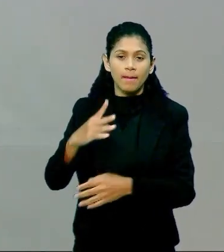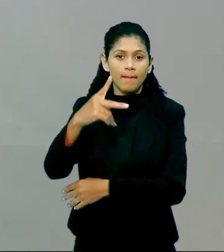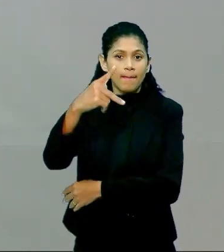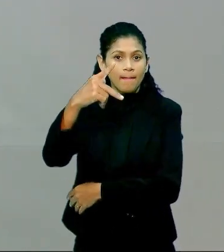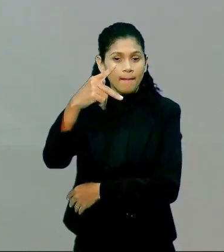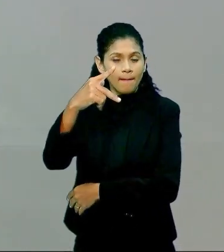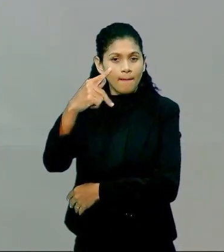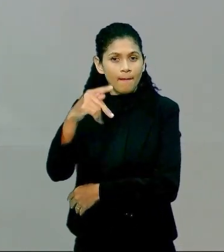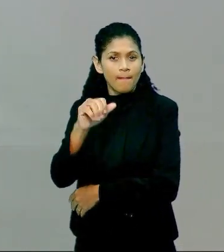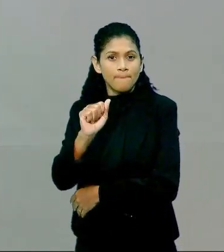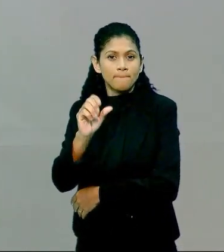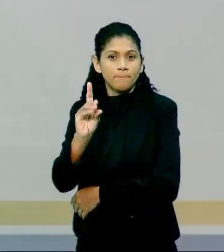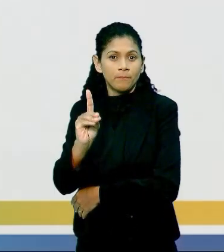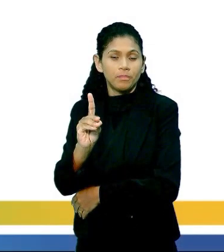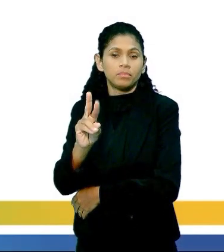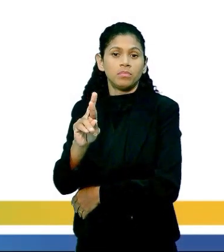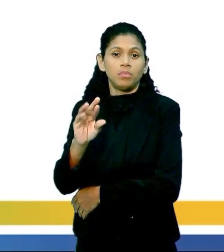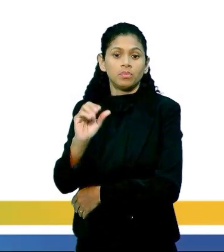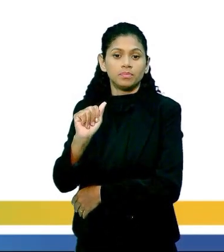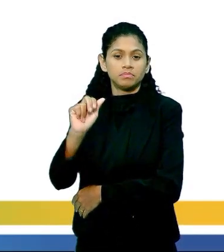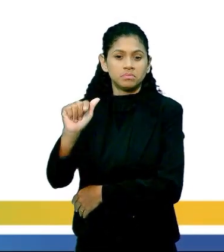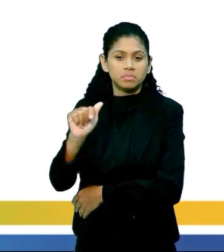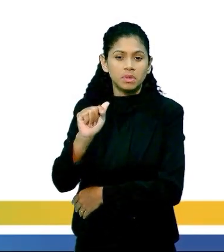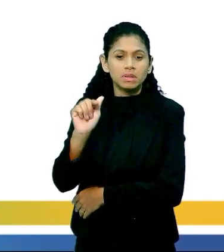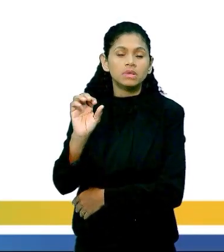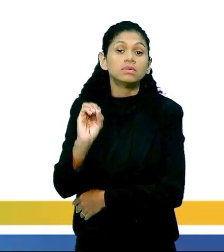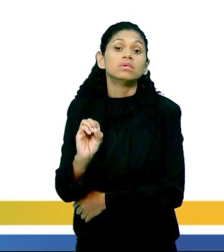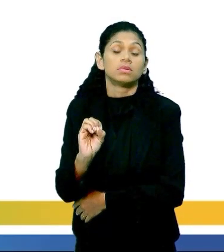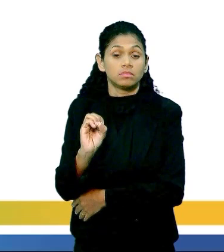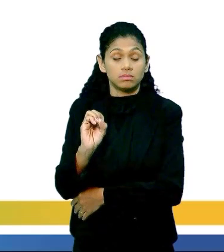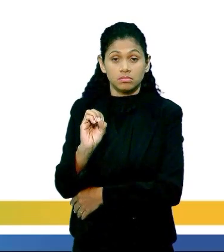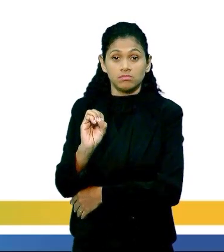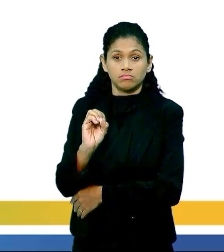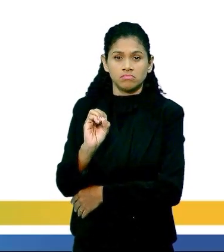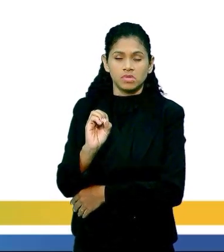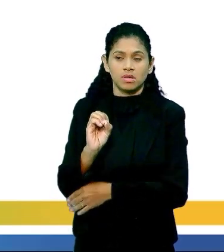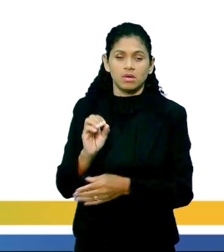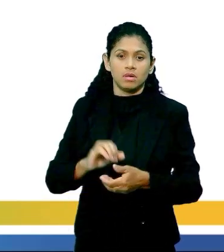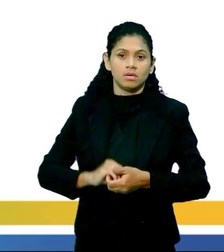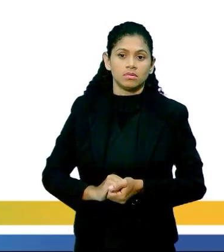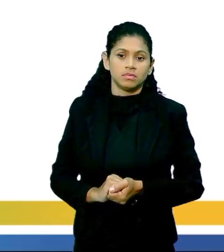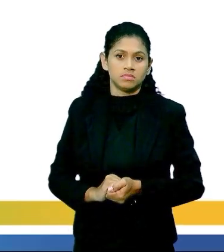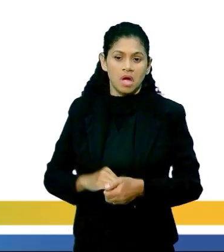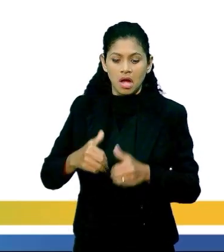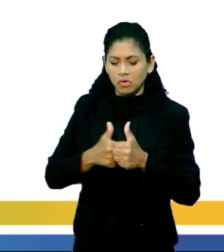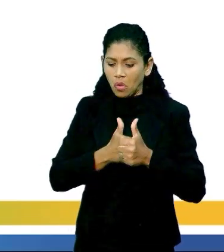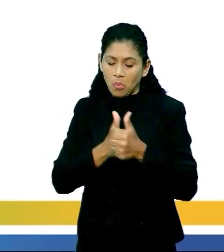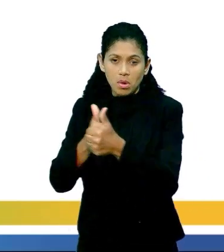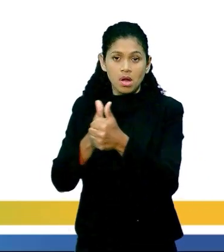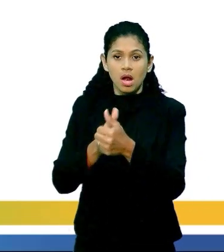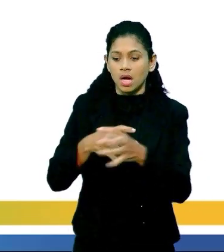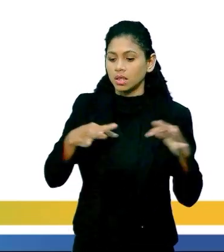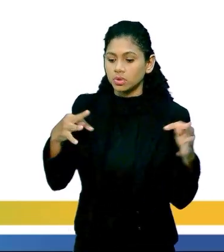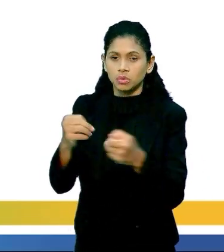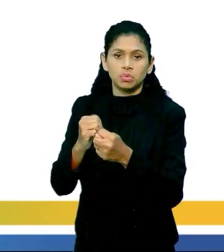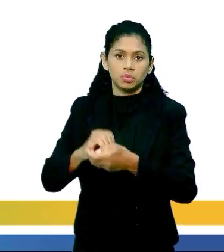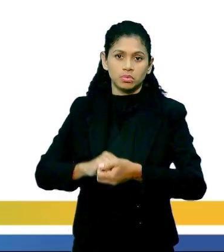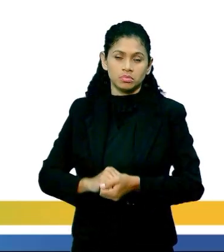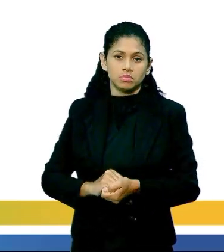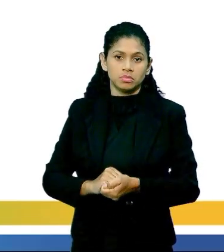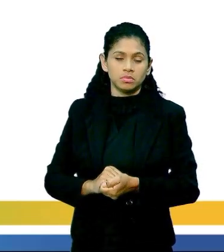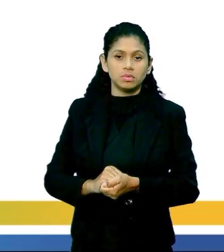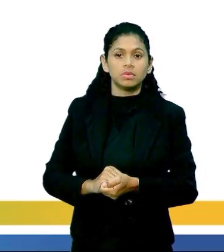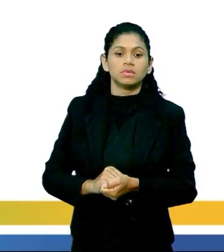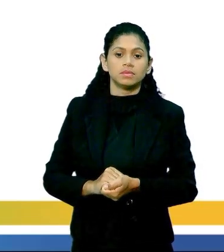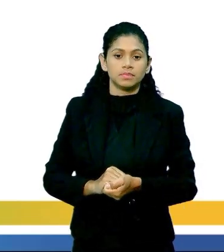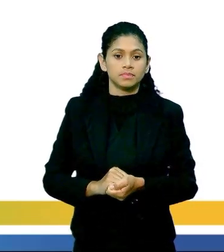critica justamente isso, essa subordinação do corpo a um padrão. O exemplo seria aqui o TikTok, todo mundo fazer